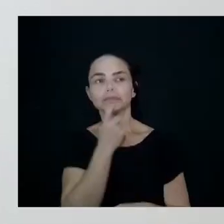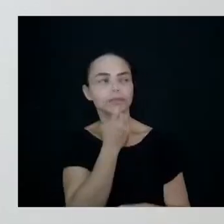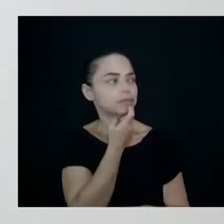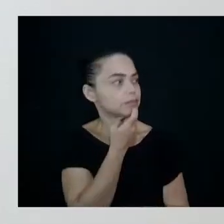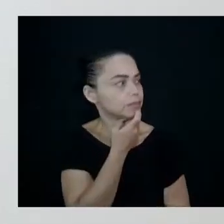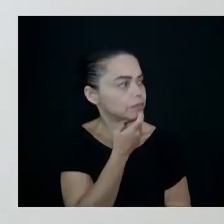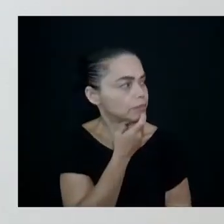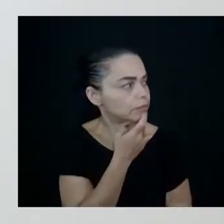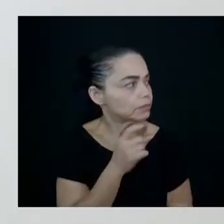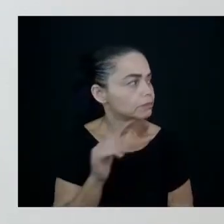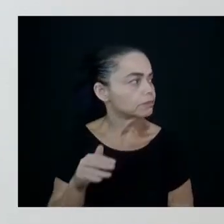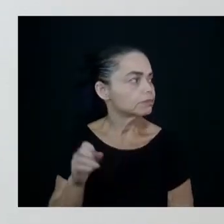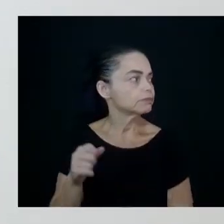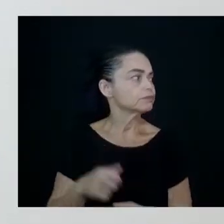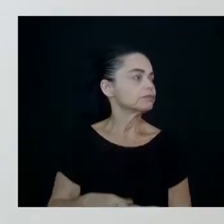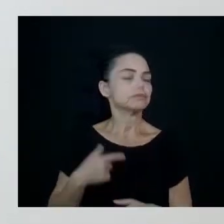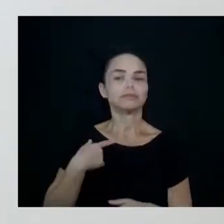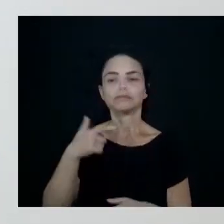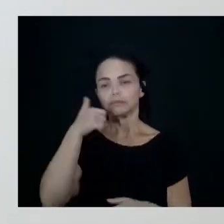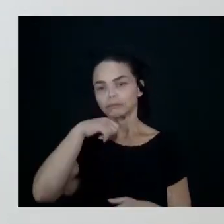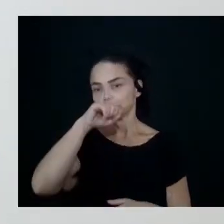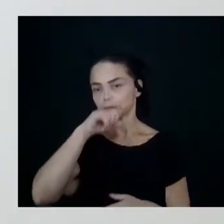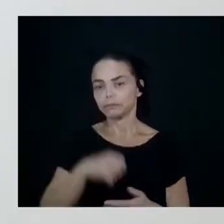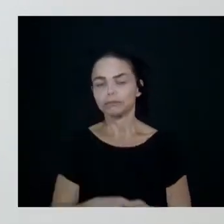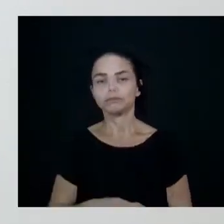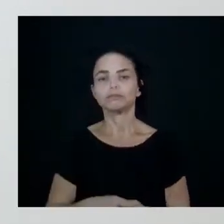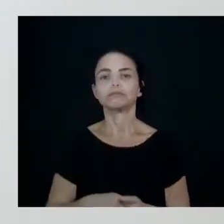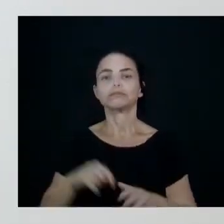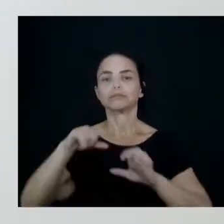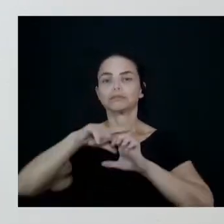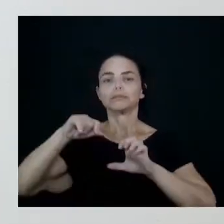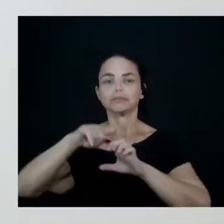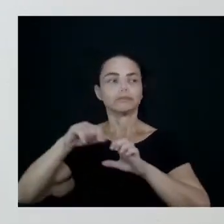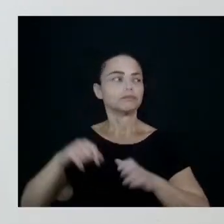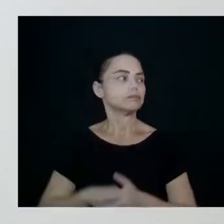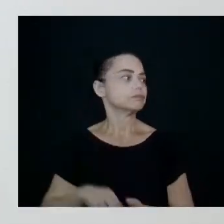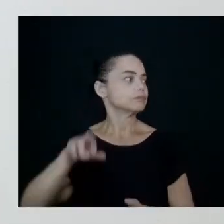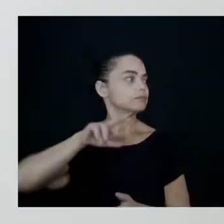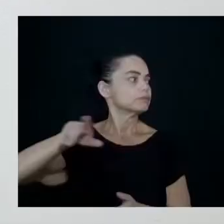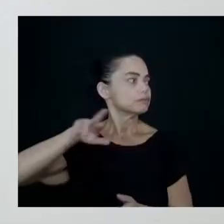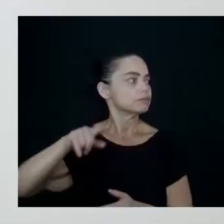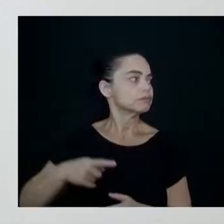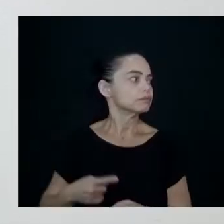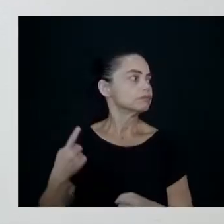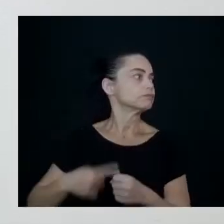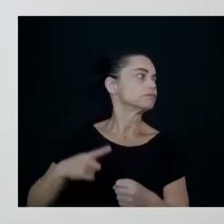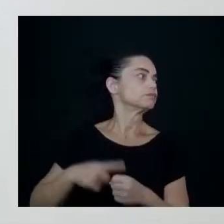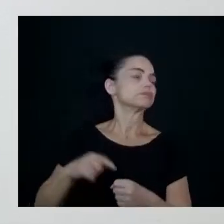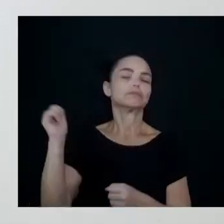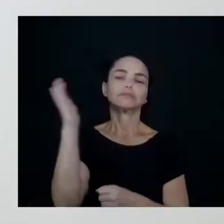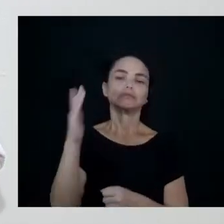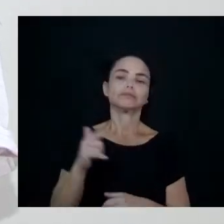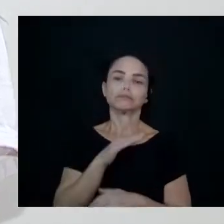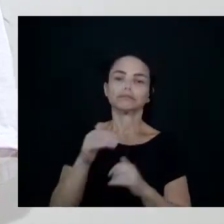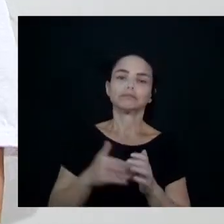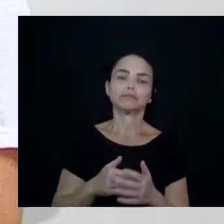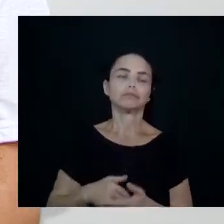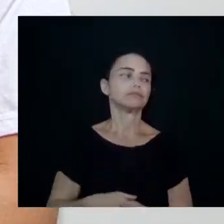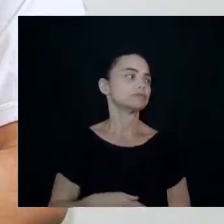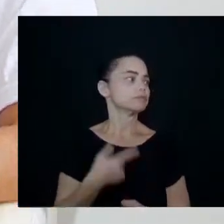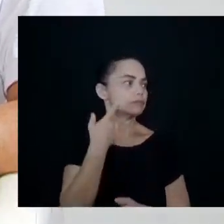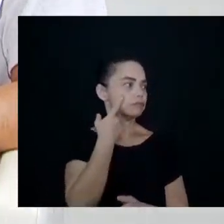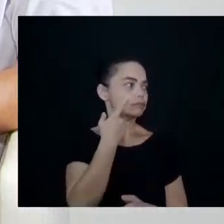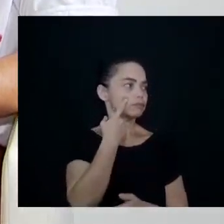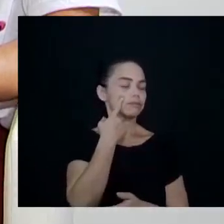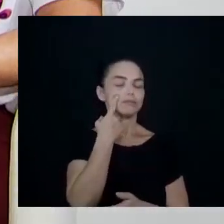Clube ESME, a gente tem mamães empreendedoras de diferentes cidades, envolvendo o Brasil todo. Sim, então olha,